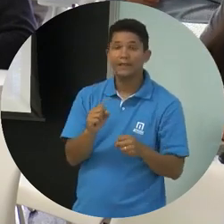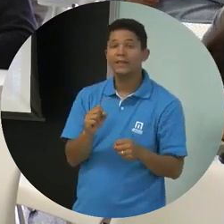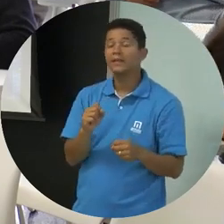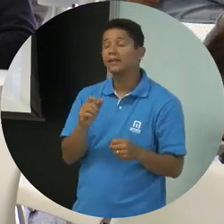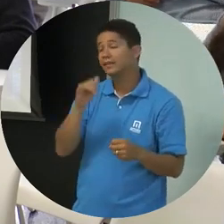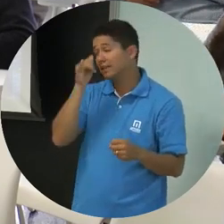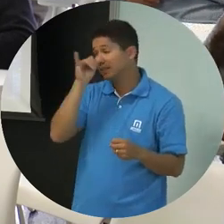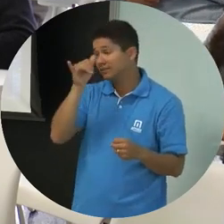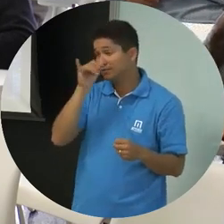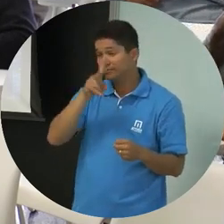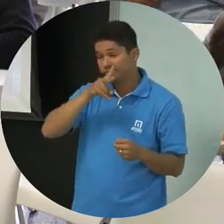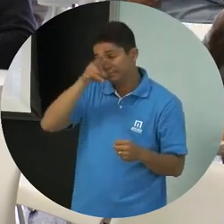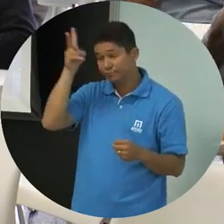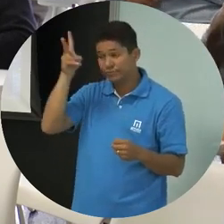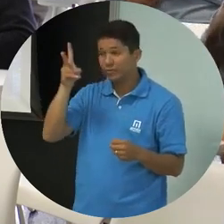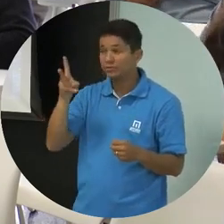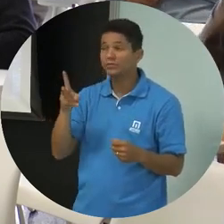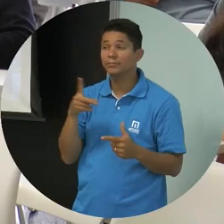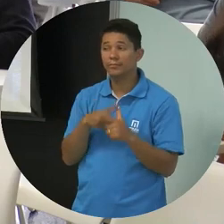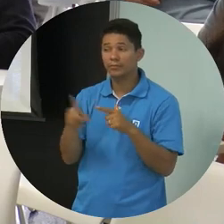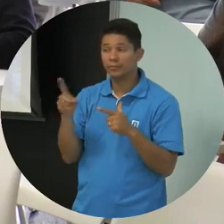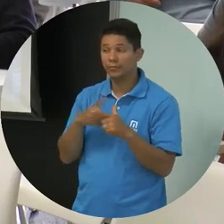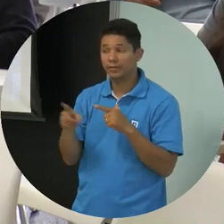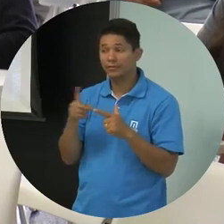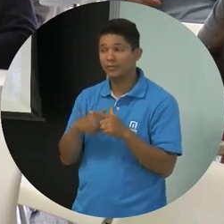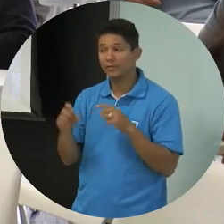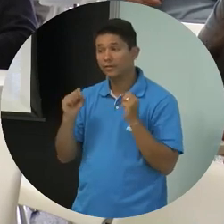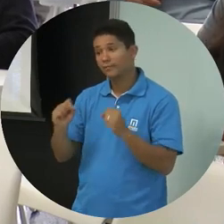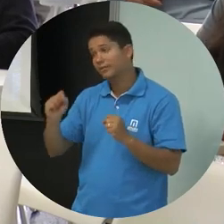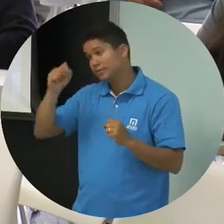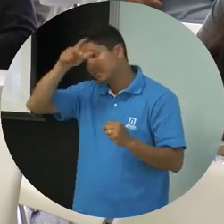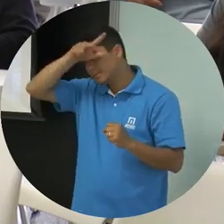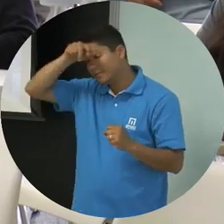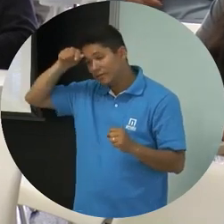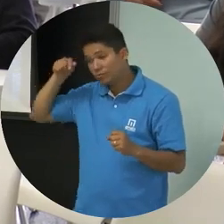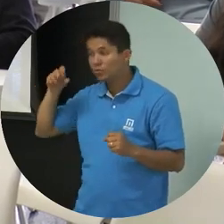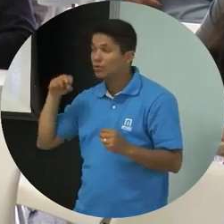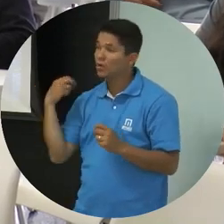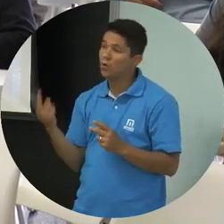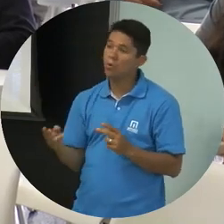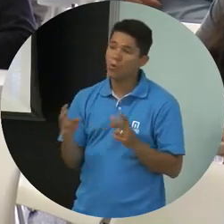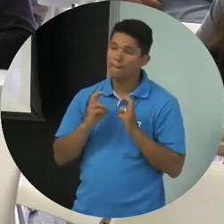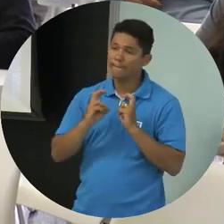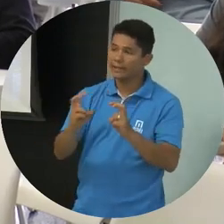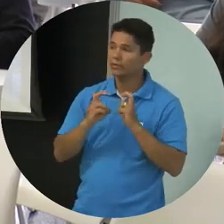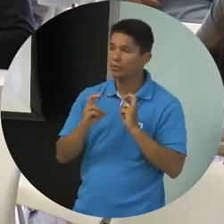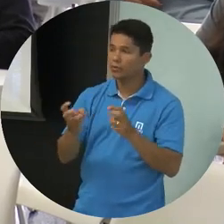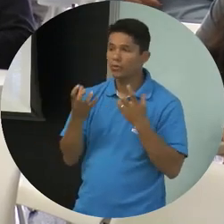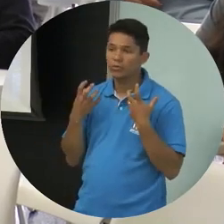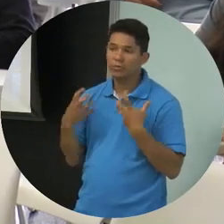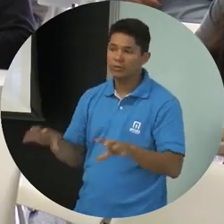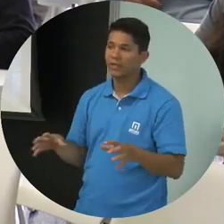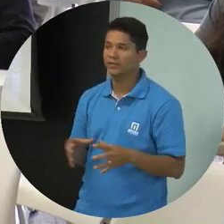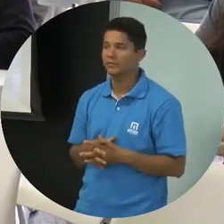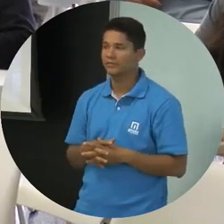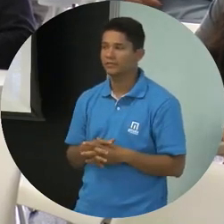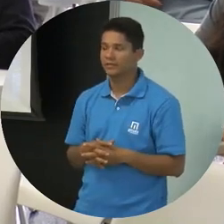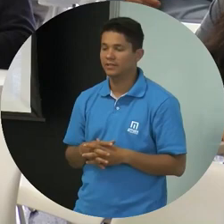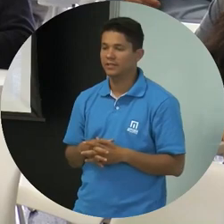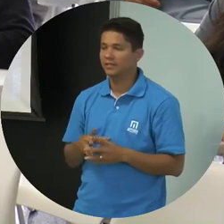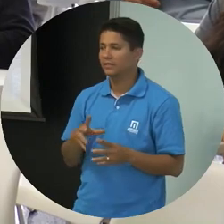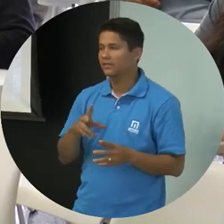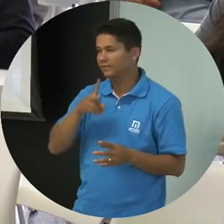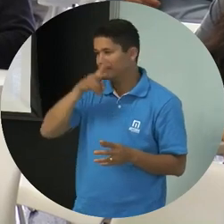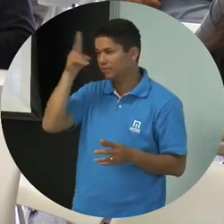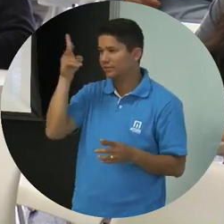tensão é um problema ou para a prefeitura ou para o metrô. Ele não quer essa irradiação de tensão,